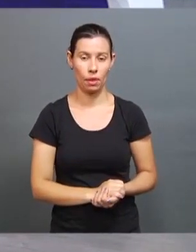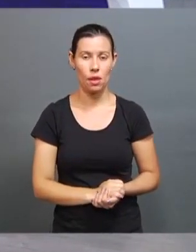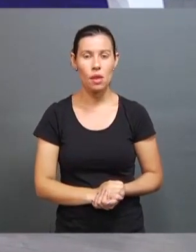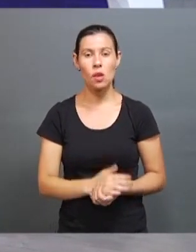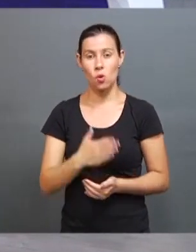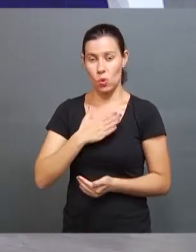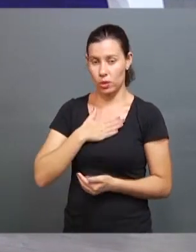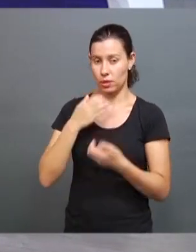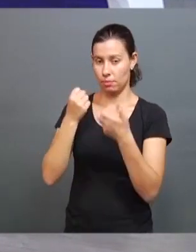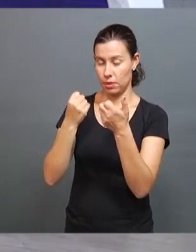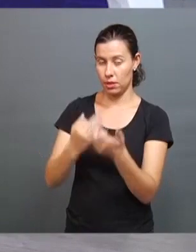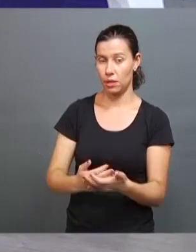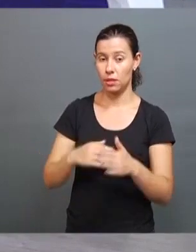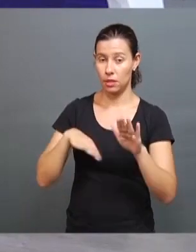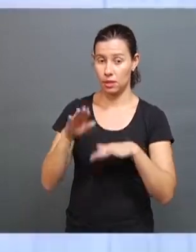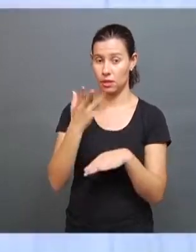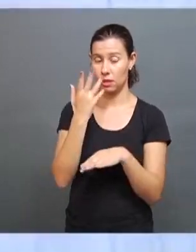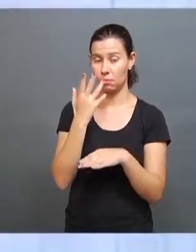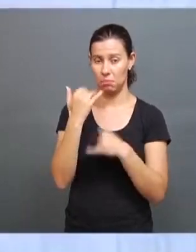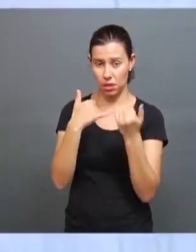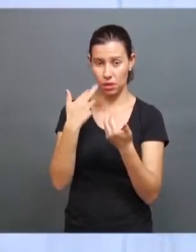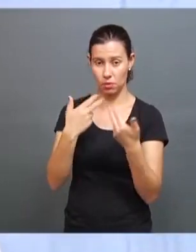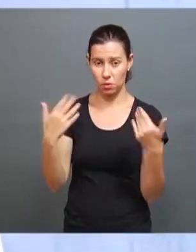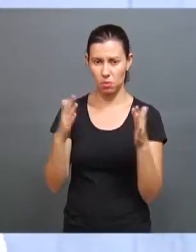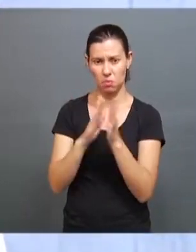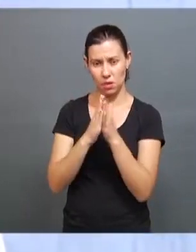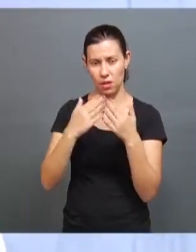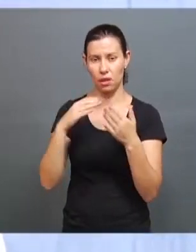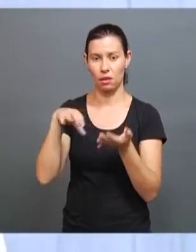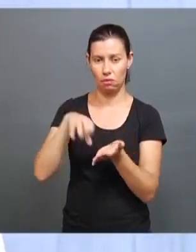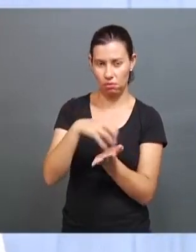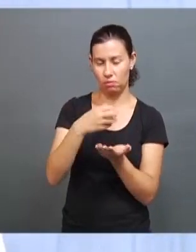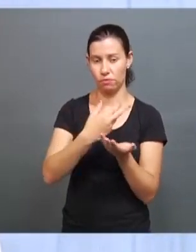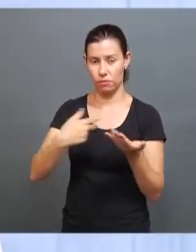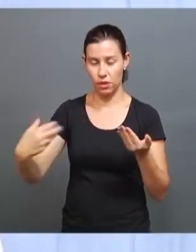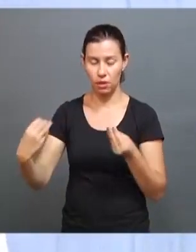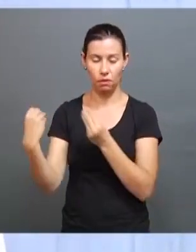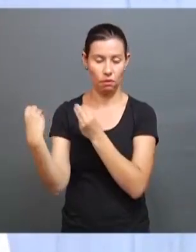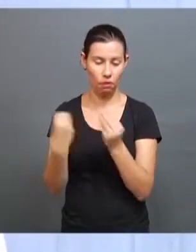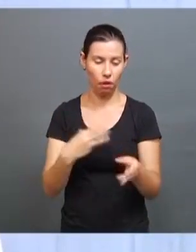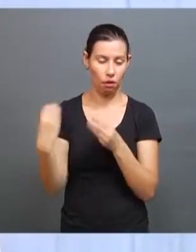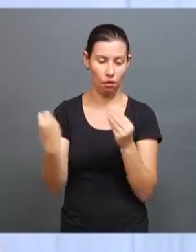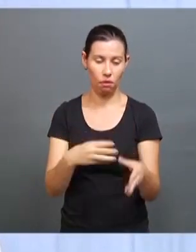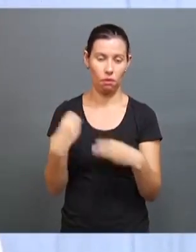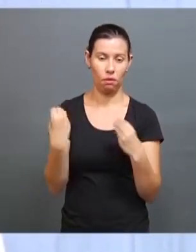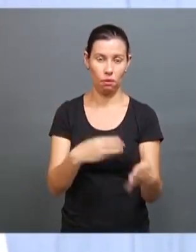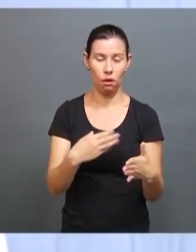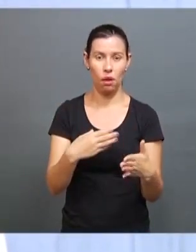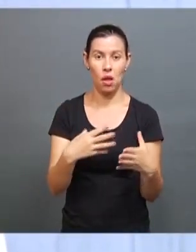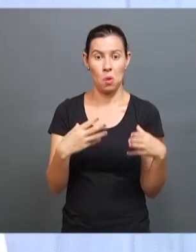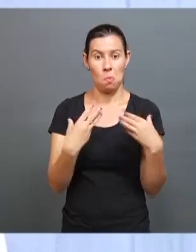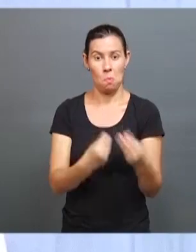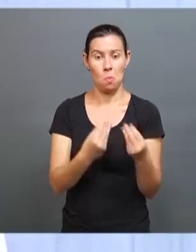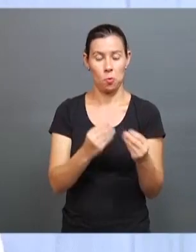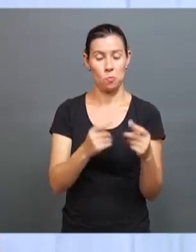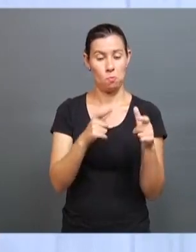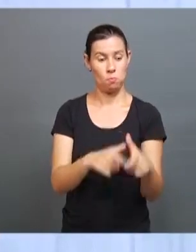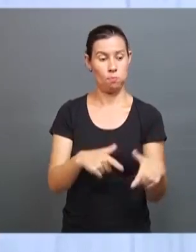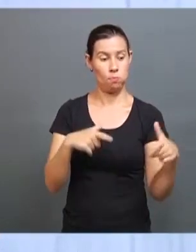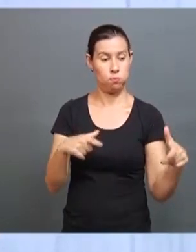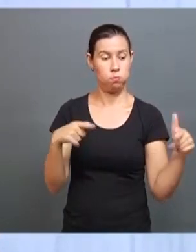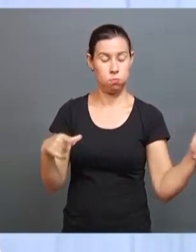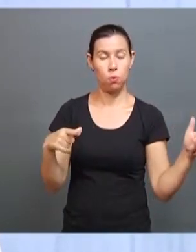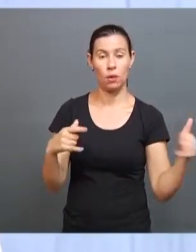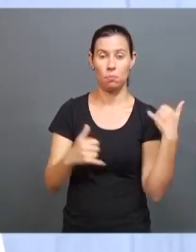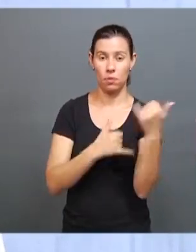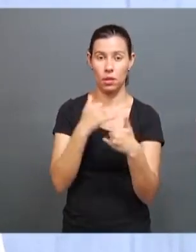precisava, ela realmente às vezes não queria. E aí fica aquela coisa de você... Vai ficar aquele tulho de brinquedos, né? Ele vai brincar 3, 4 dias, às vezes